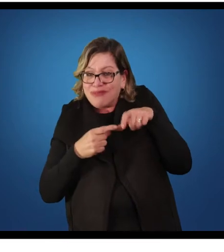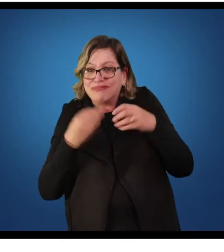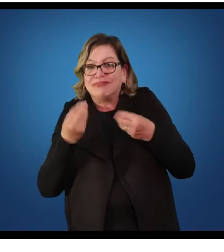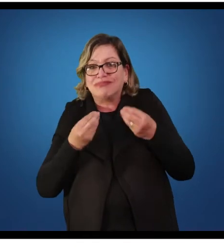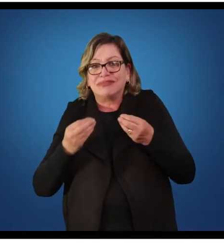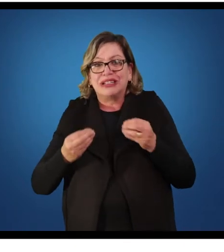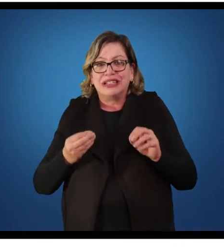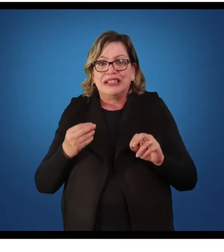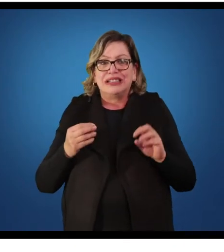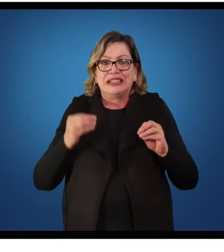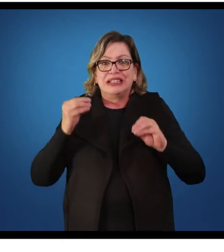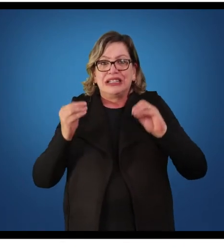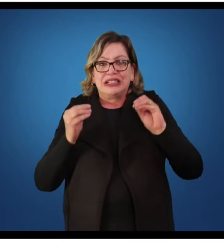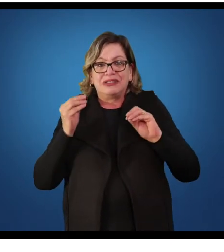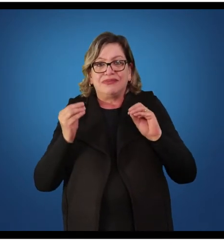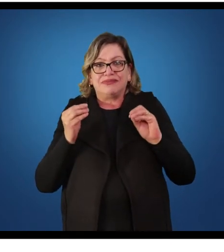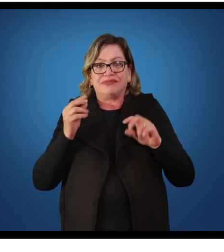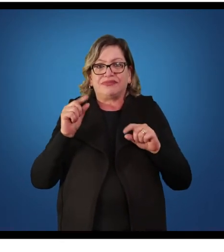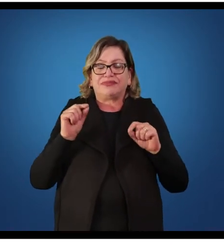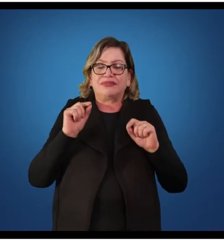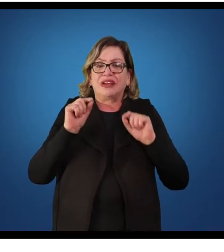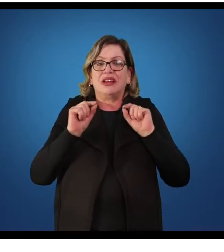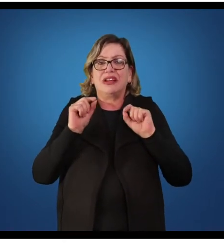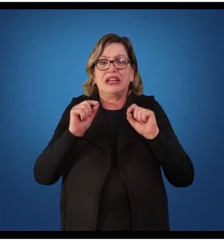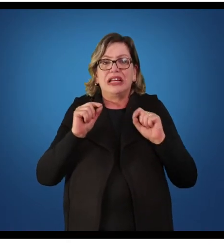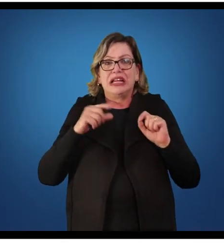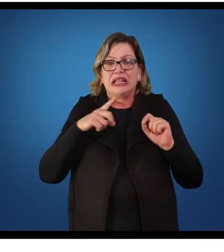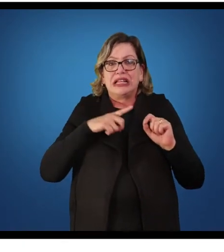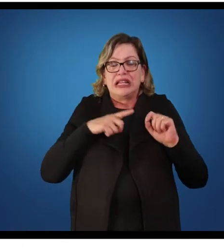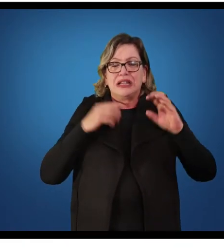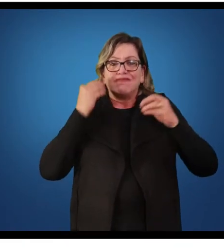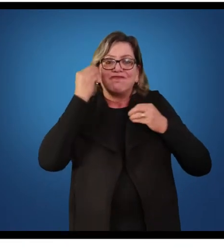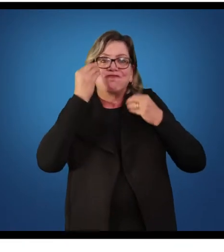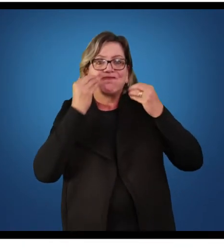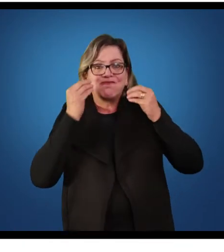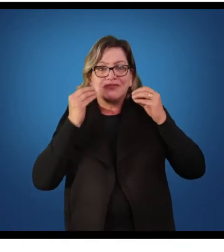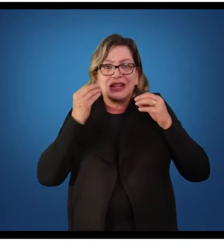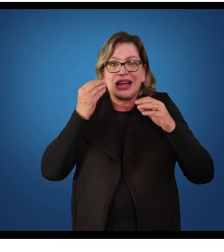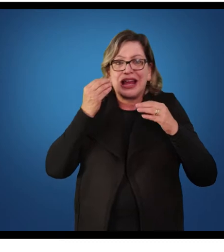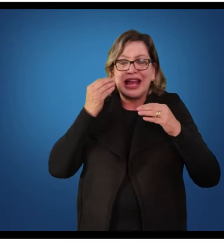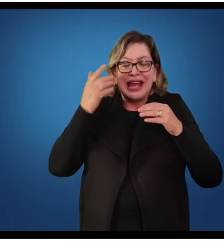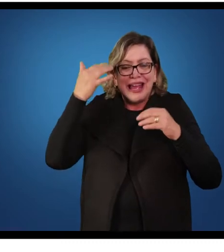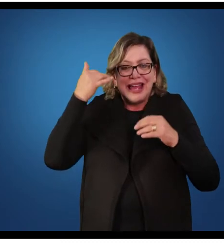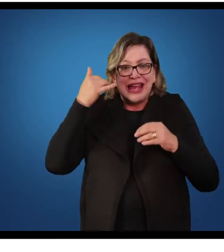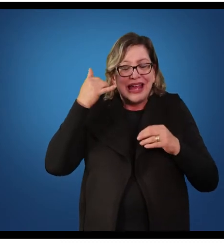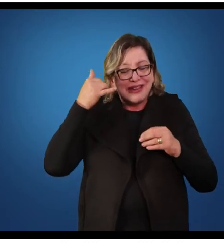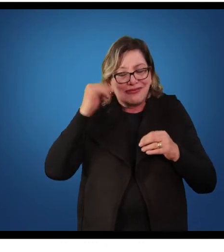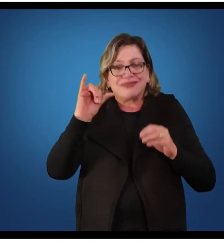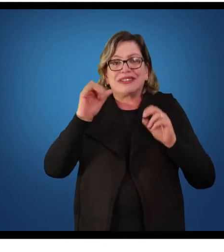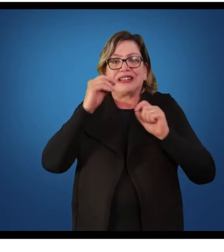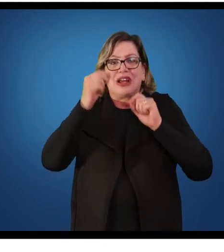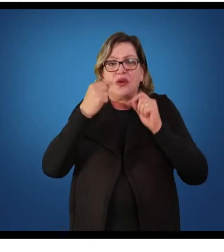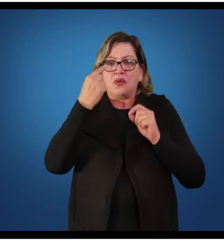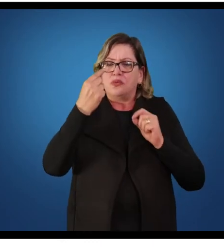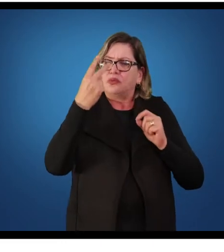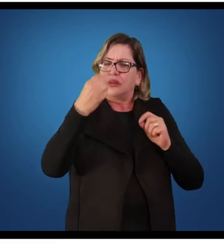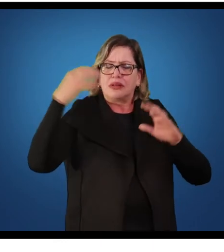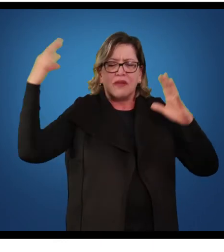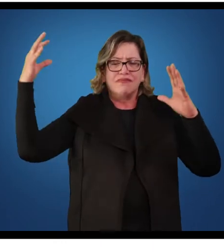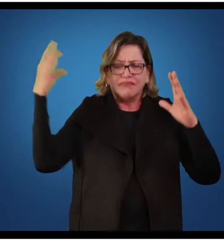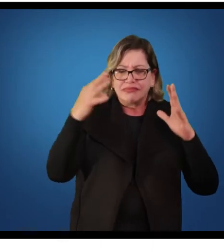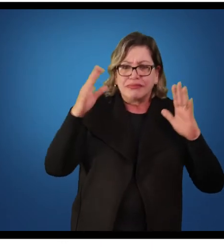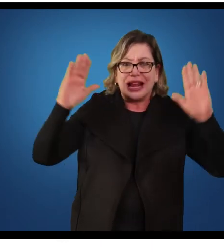certo? Aí, ela tentando impedir, conseguindo impedir, um, dois, três,